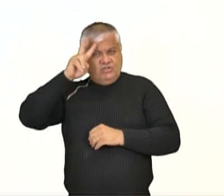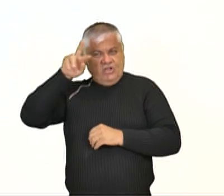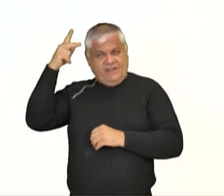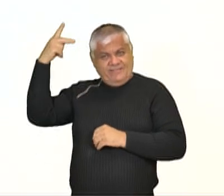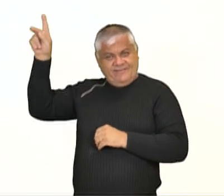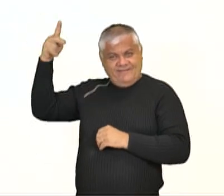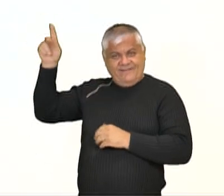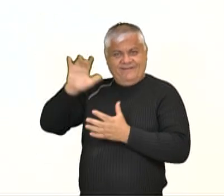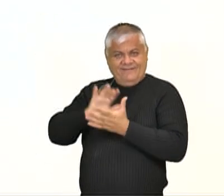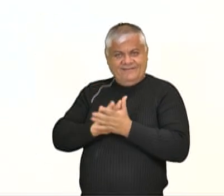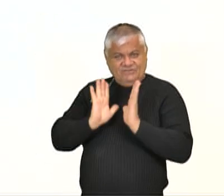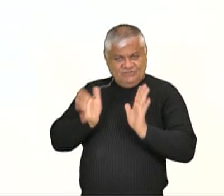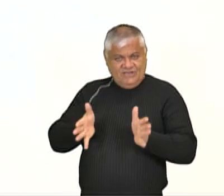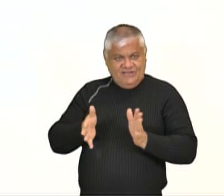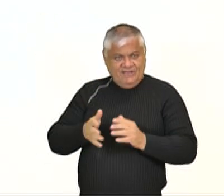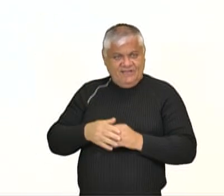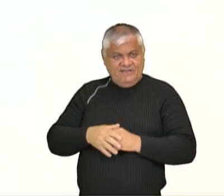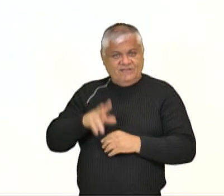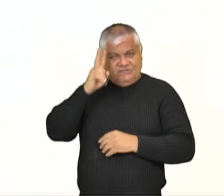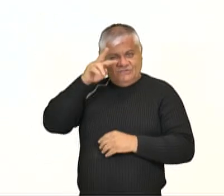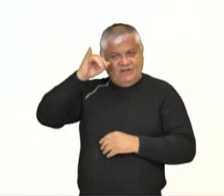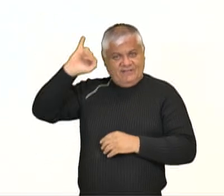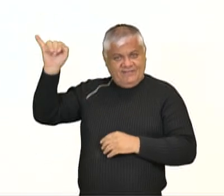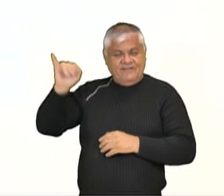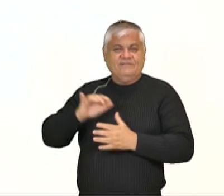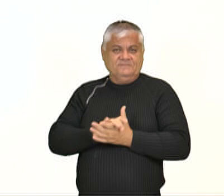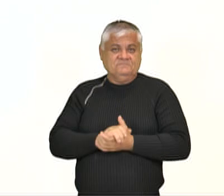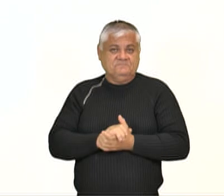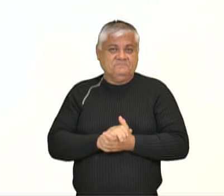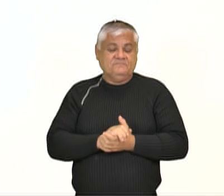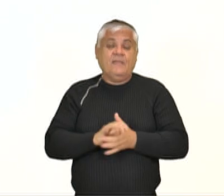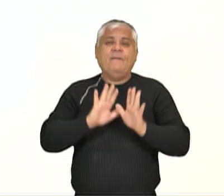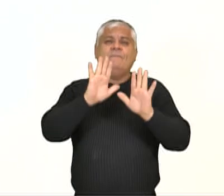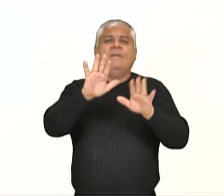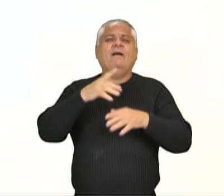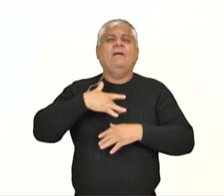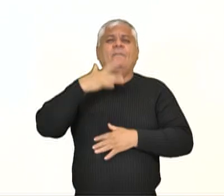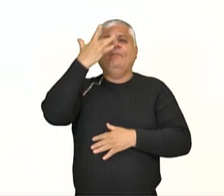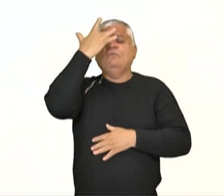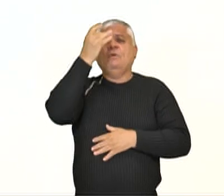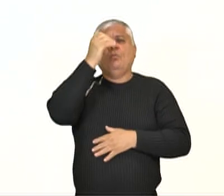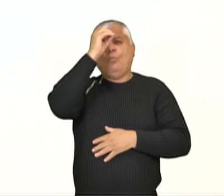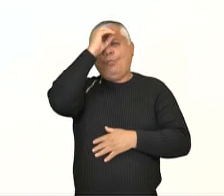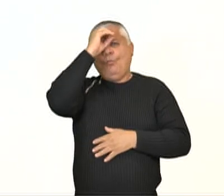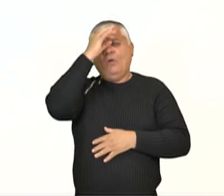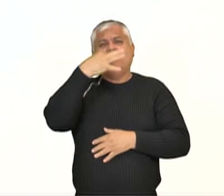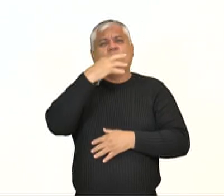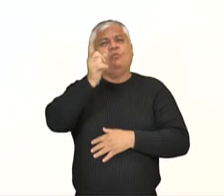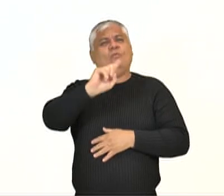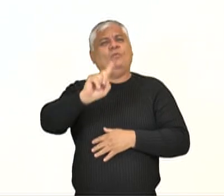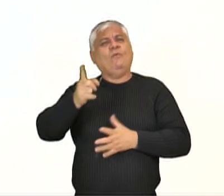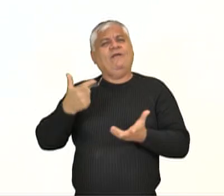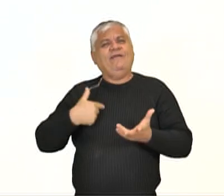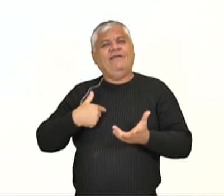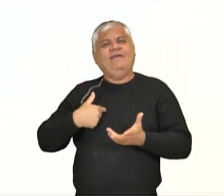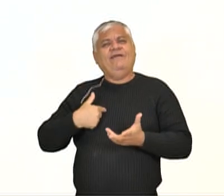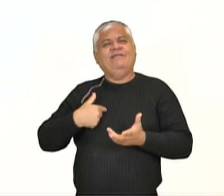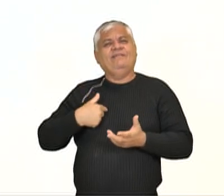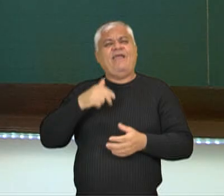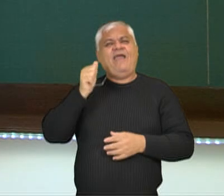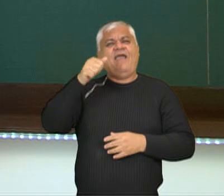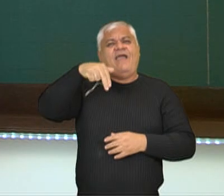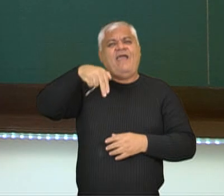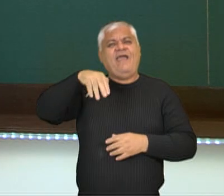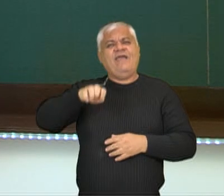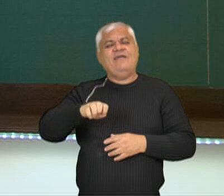história? Né? Se você já leu, você já conhece a história. Mas aqueles que não leram, já ouviu alguém falar sobre esse livro, sobre